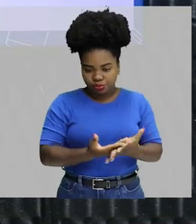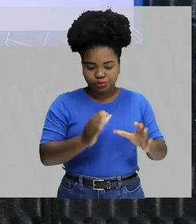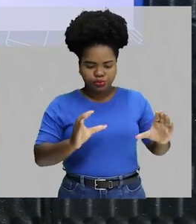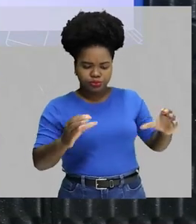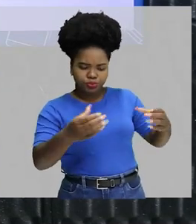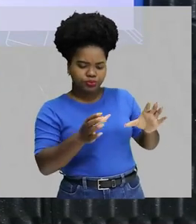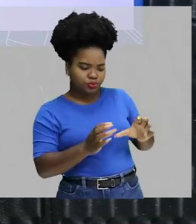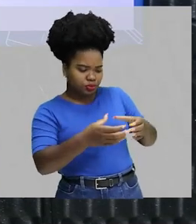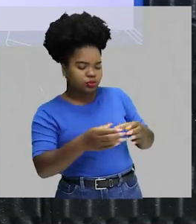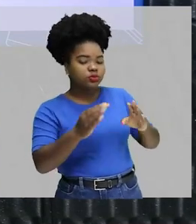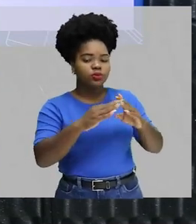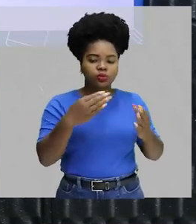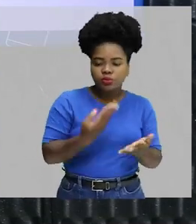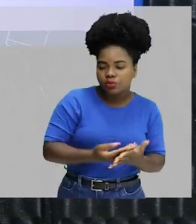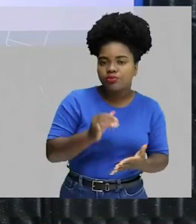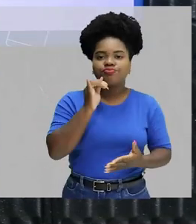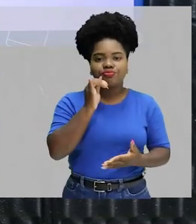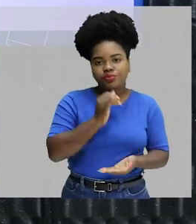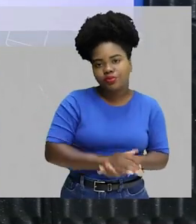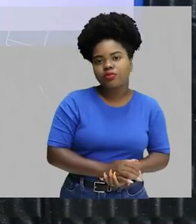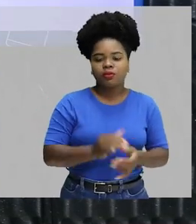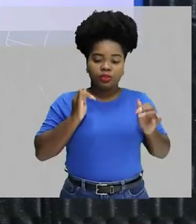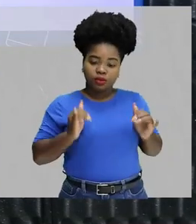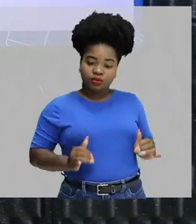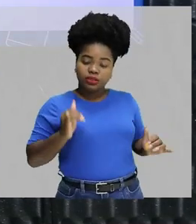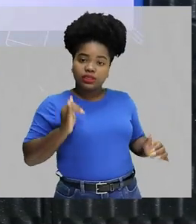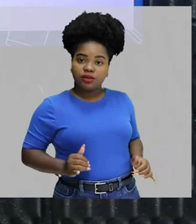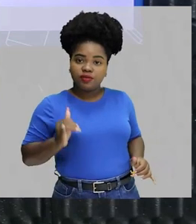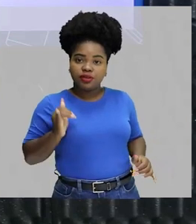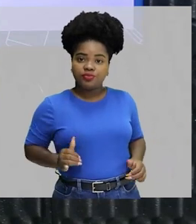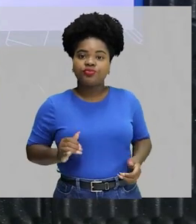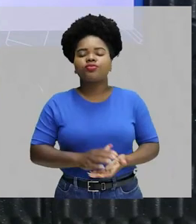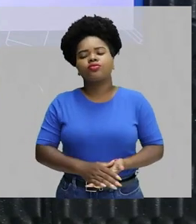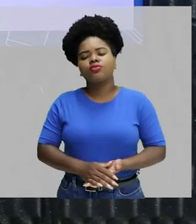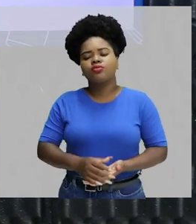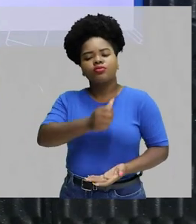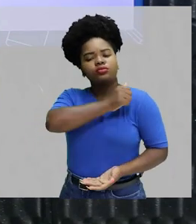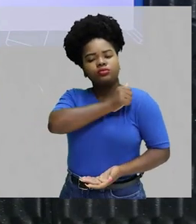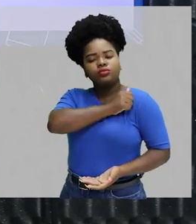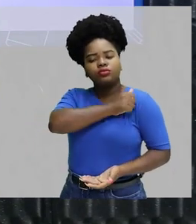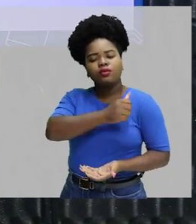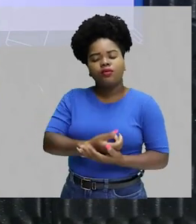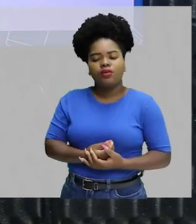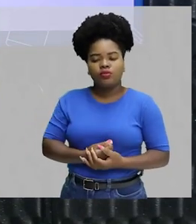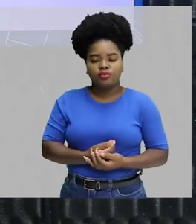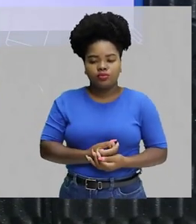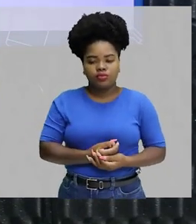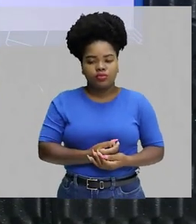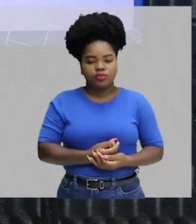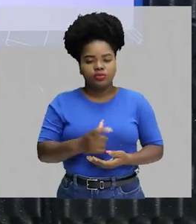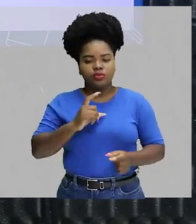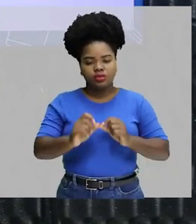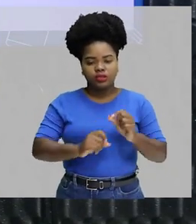comunidade escolar né lá na escola na hora do intervalo um aluno faz um um tem um determinado